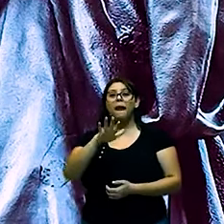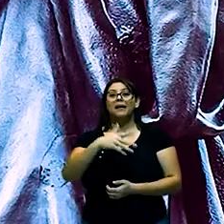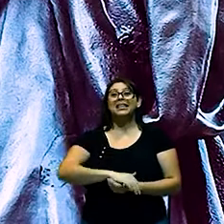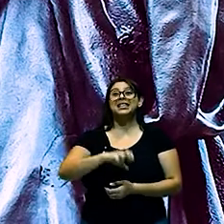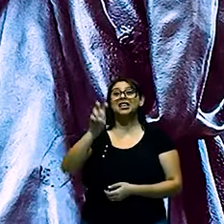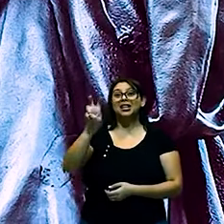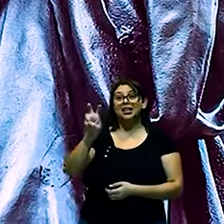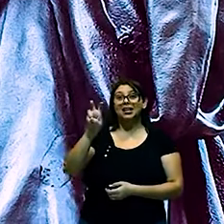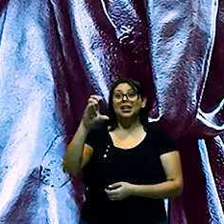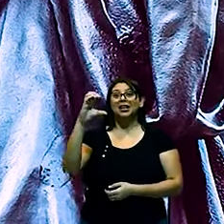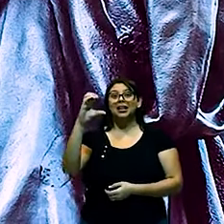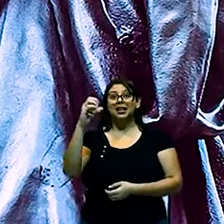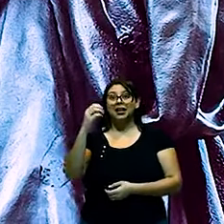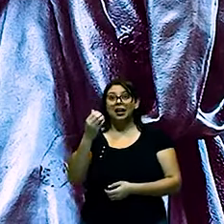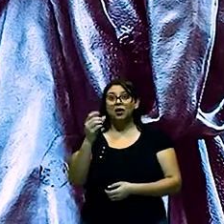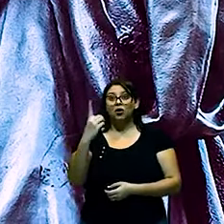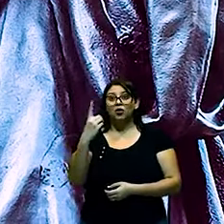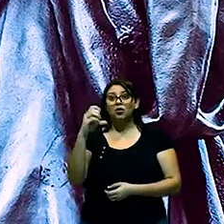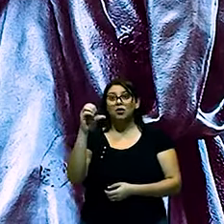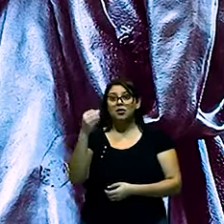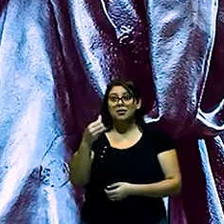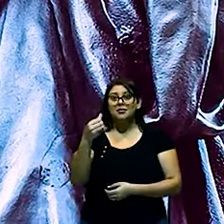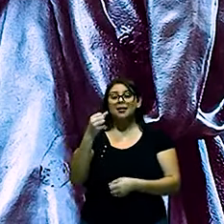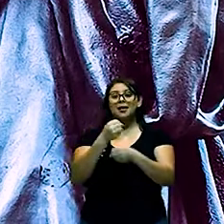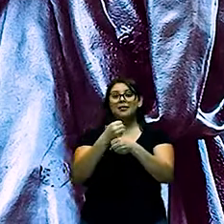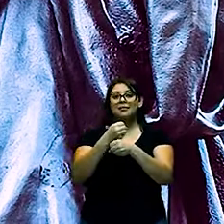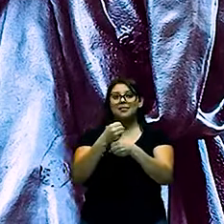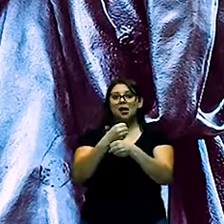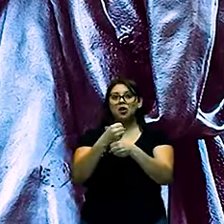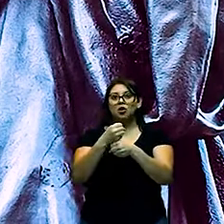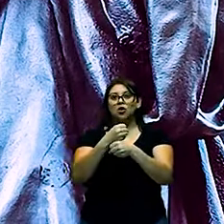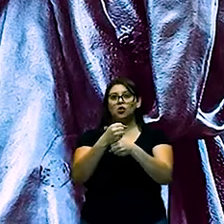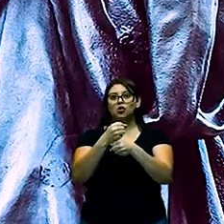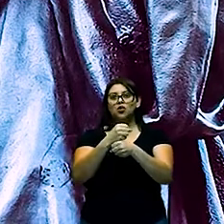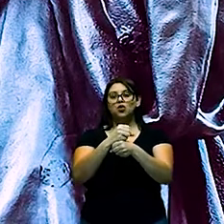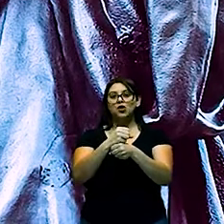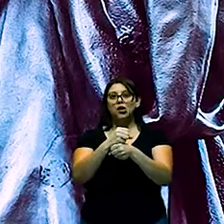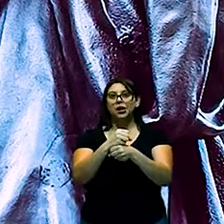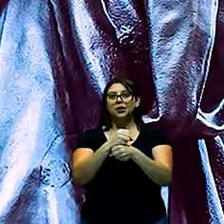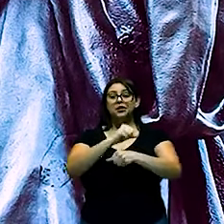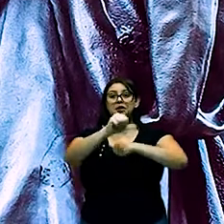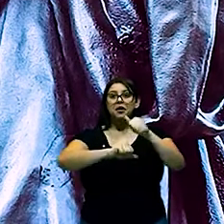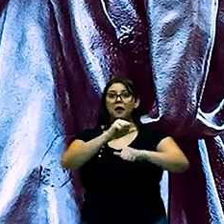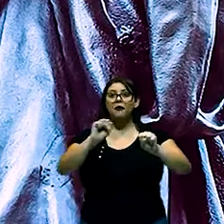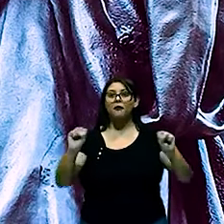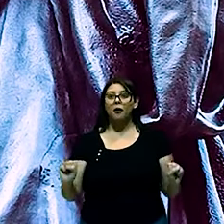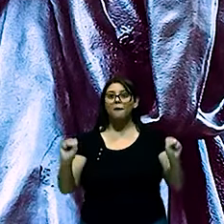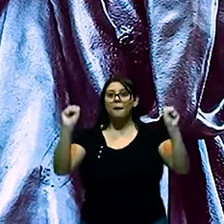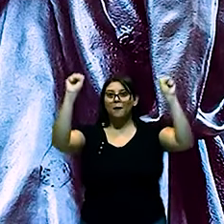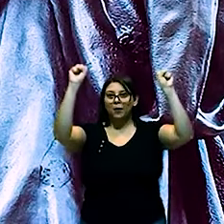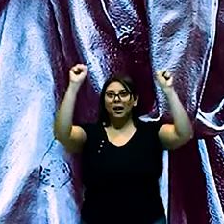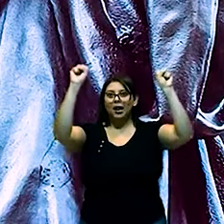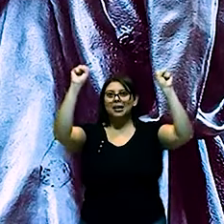protestante, que tem essa figura, esse ícone chamado Martinho Lutero, aquele monge agostiniano